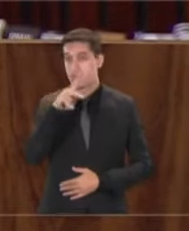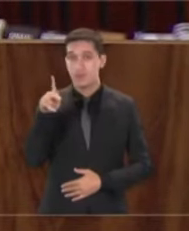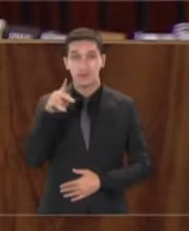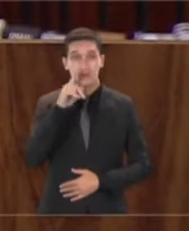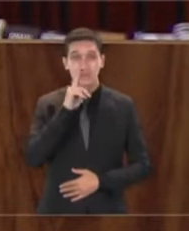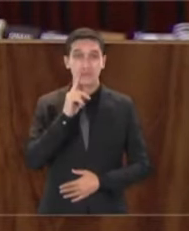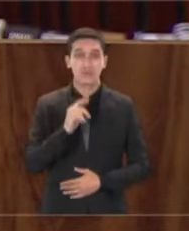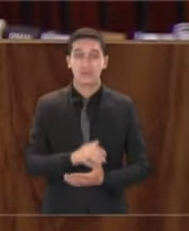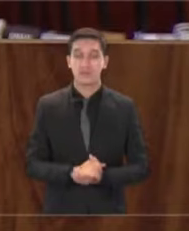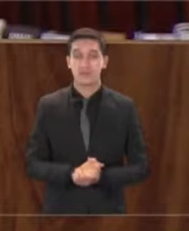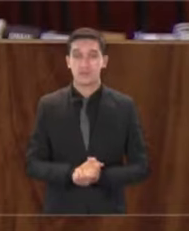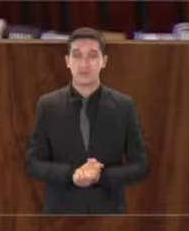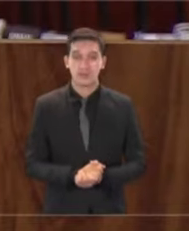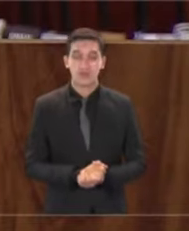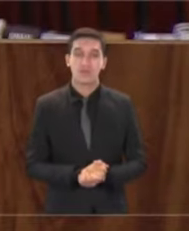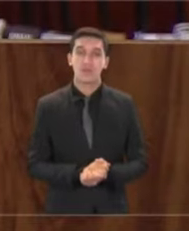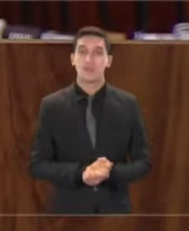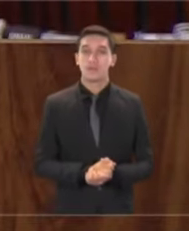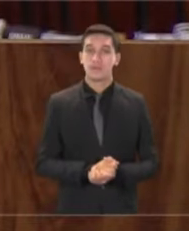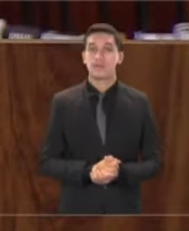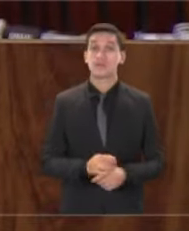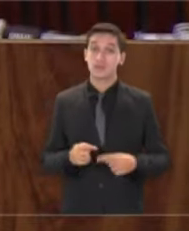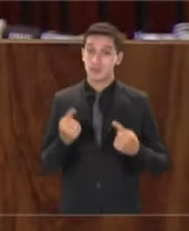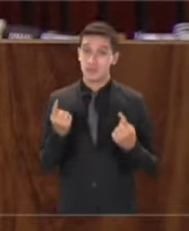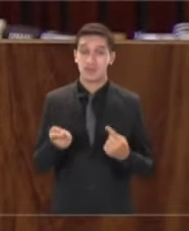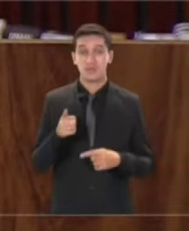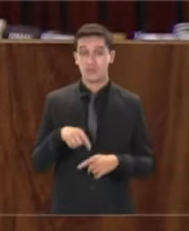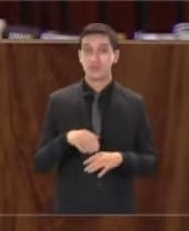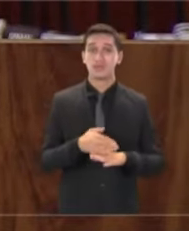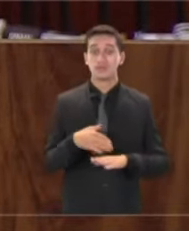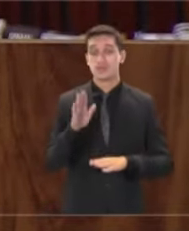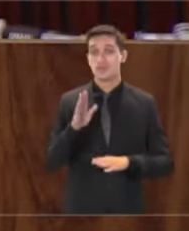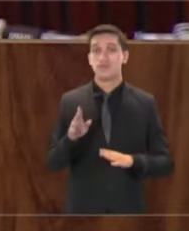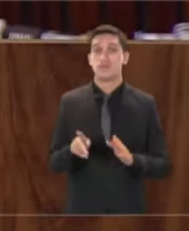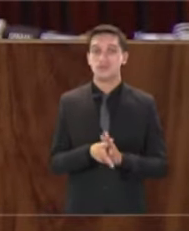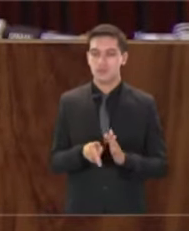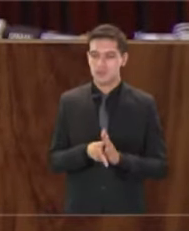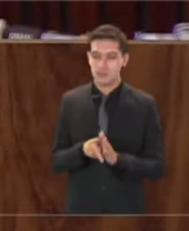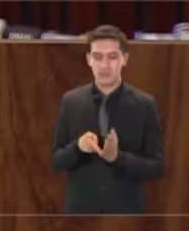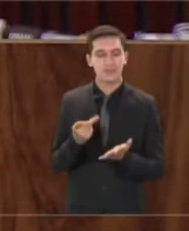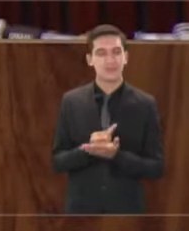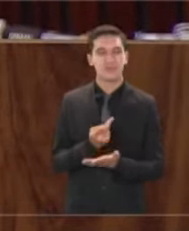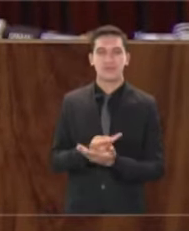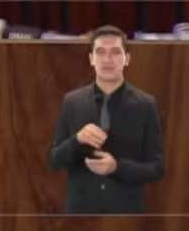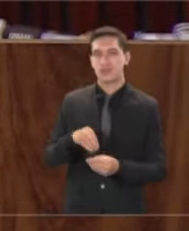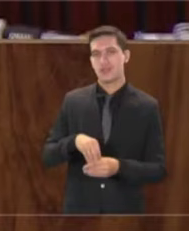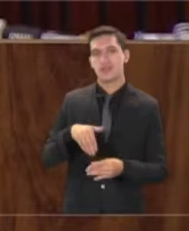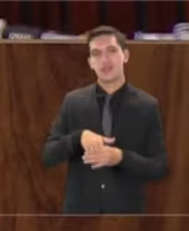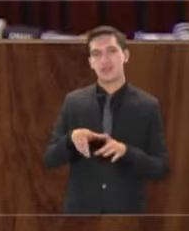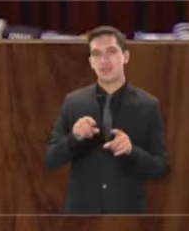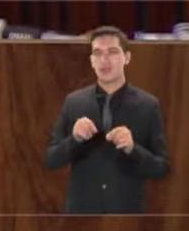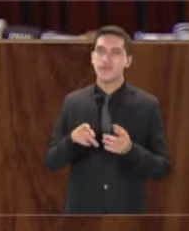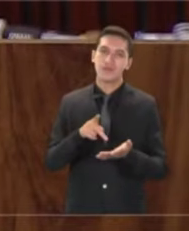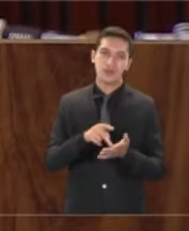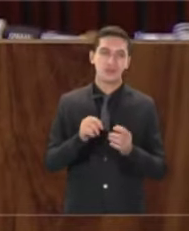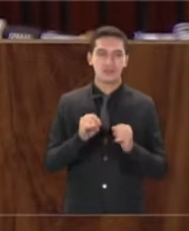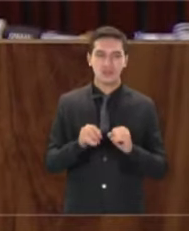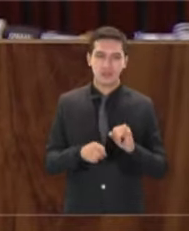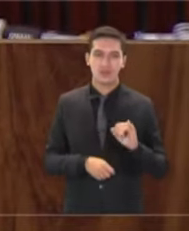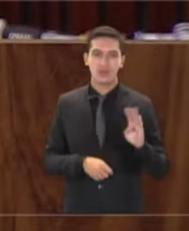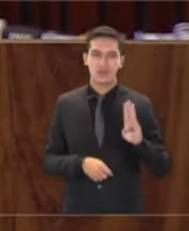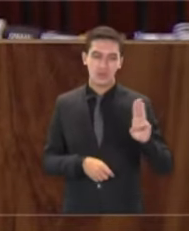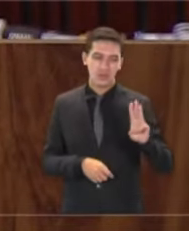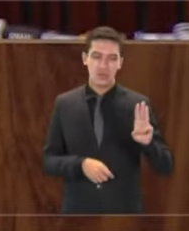Gleisi Hoffmann, Boulos. Então, é mais um estelionato eleitoral. É óbvio que se o Lula conseguir voltar